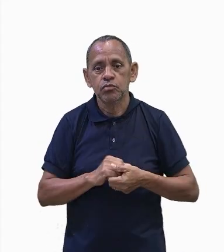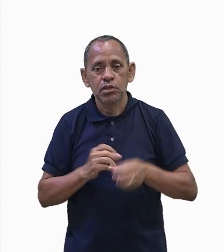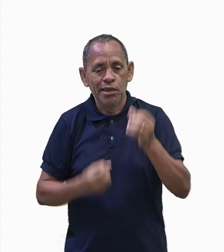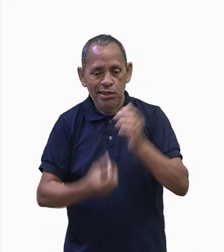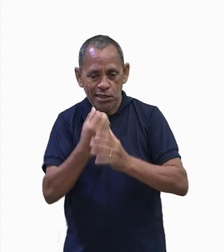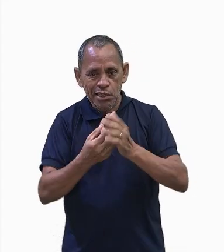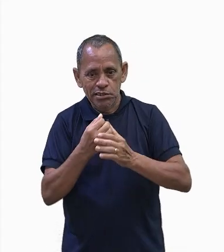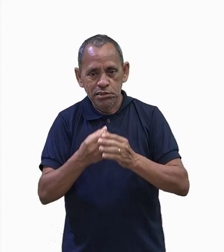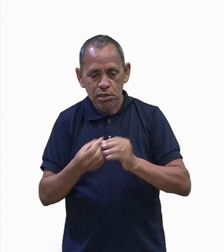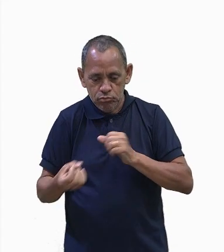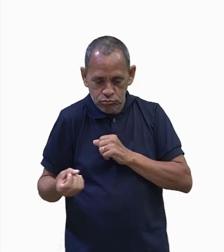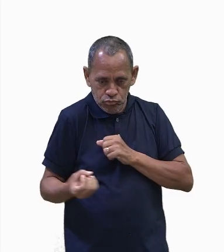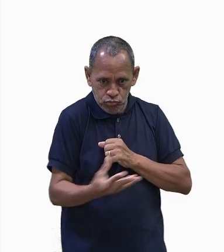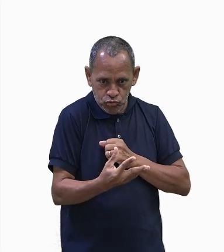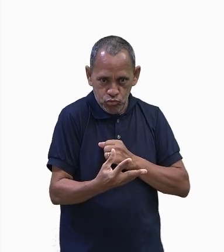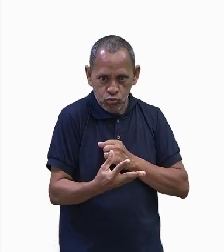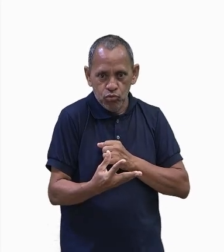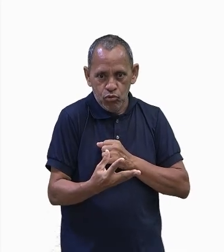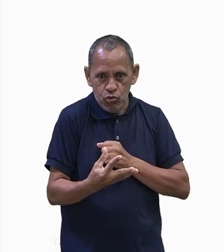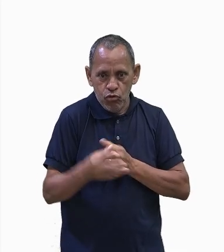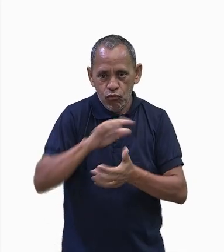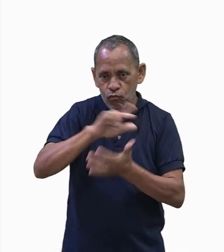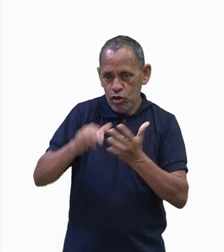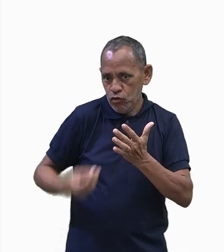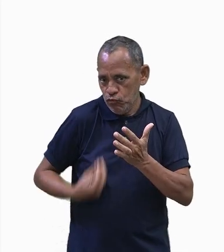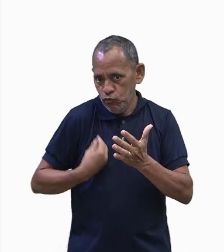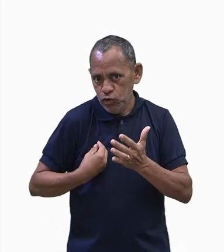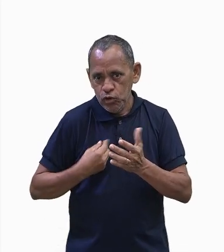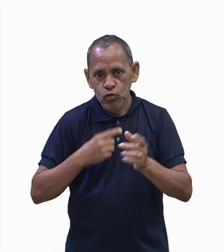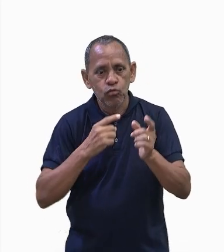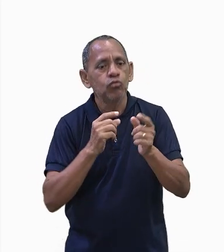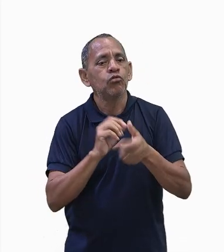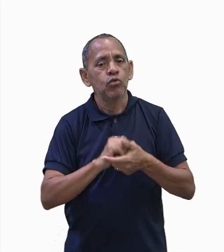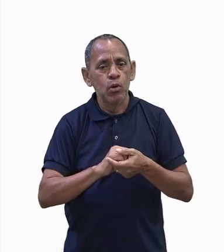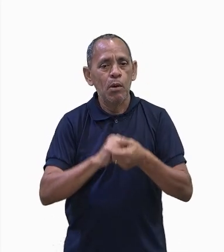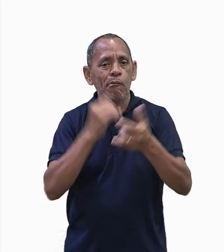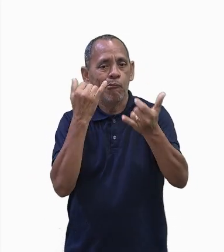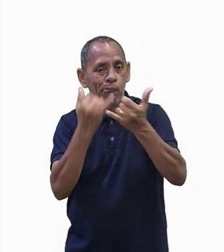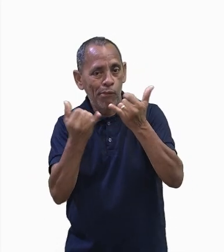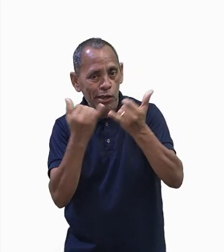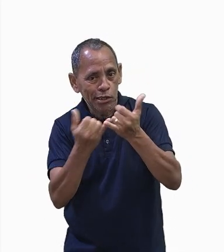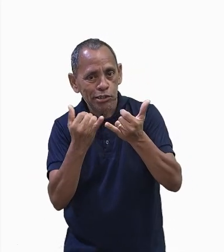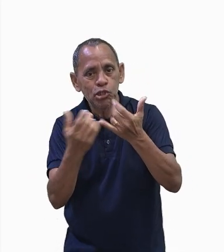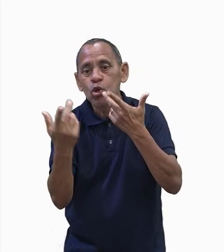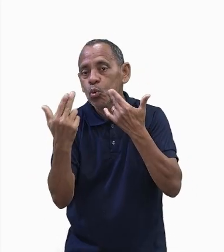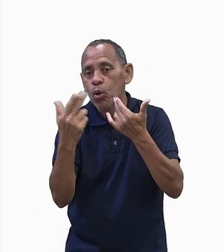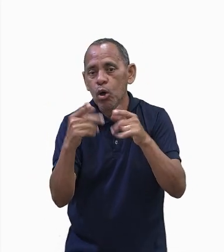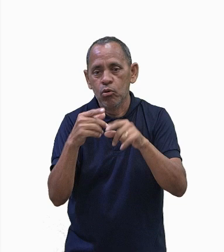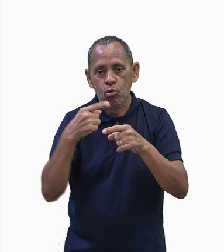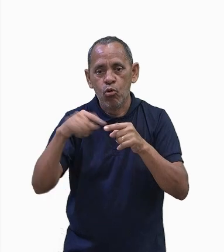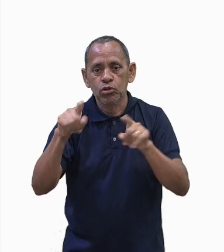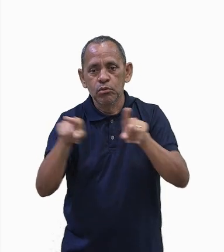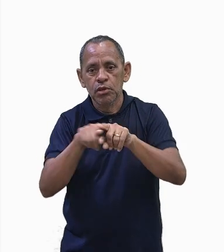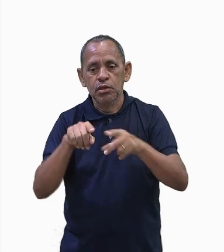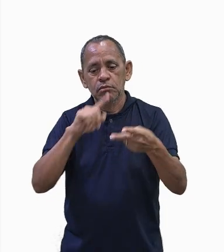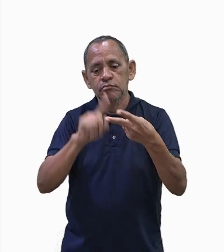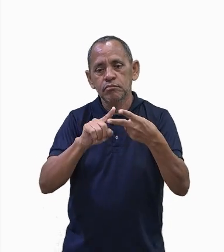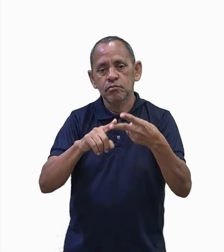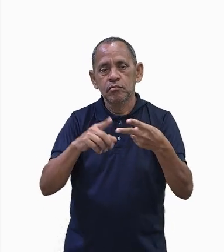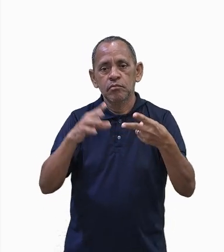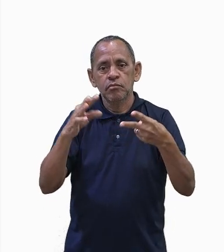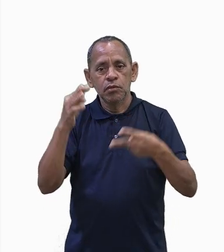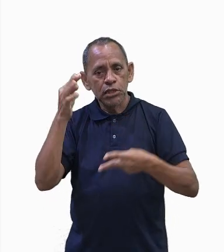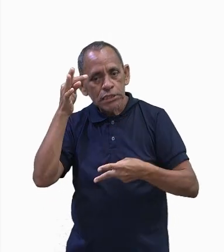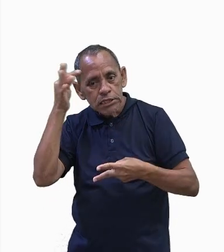criação de um novo indivíduo geneticamente idêntico a outro. E temos a clonagem terapêutica, que é a criação